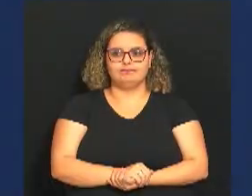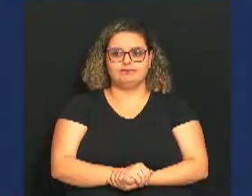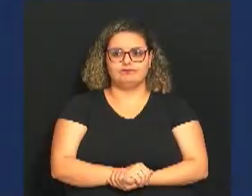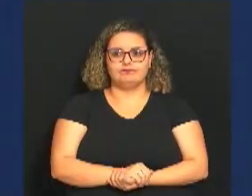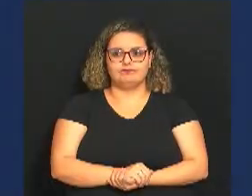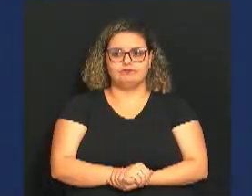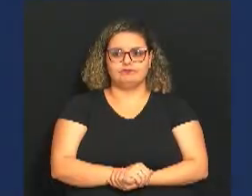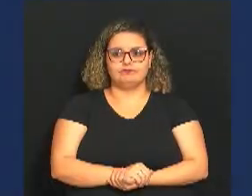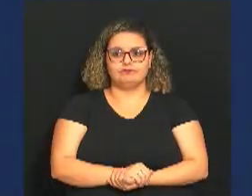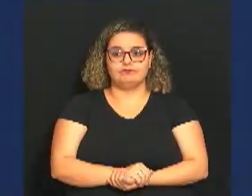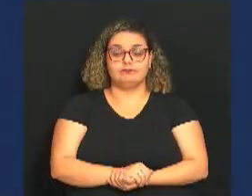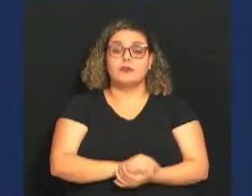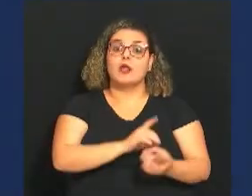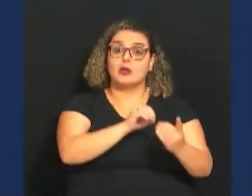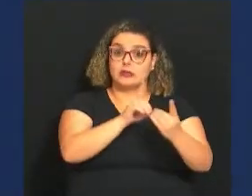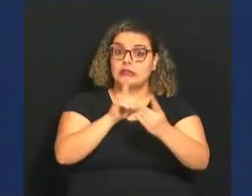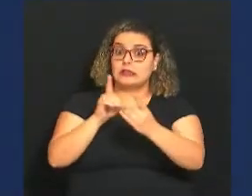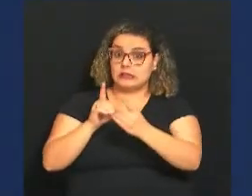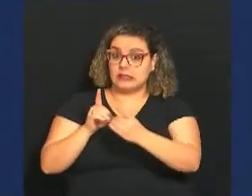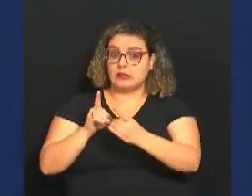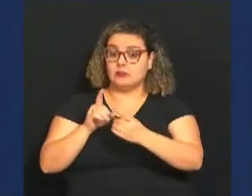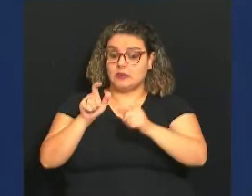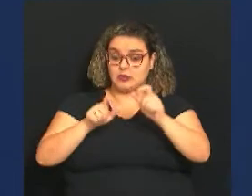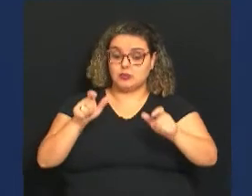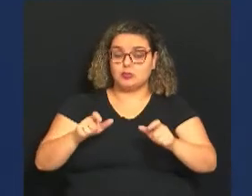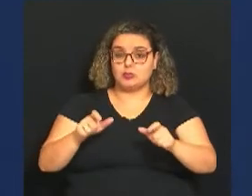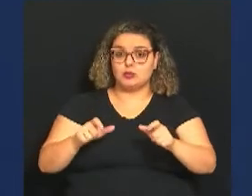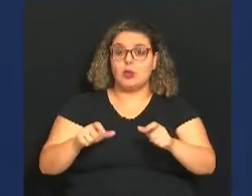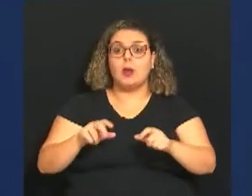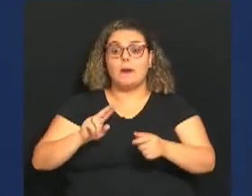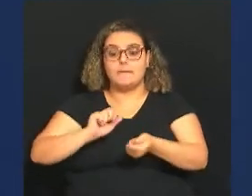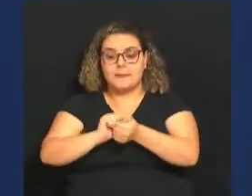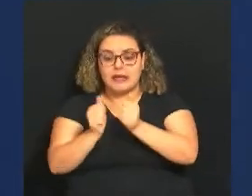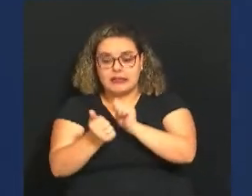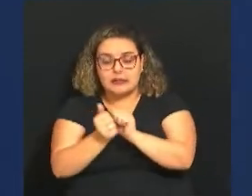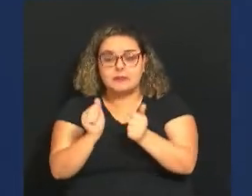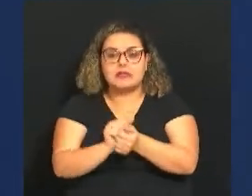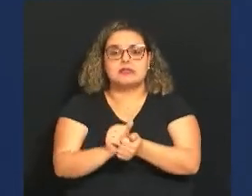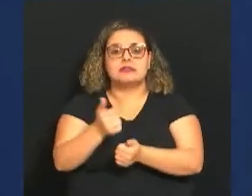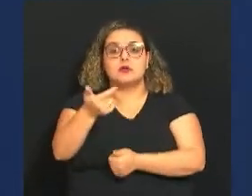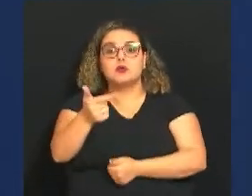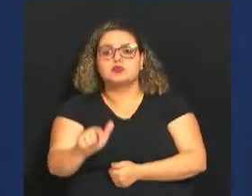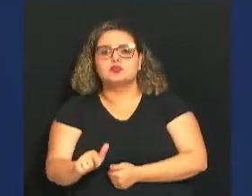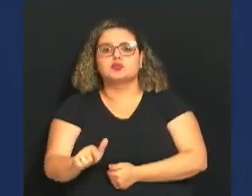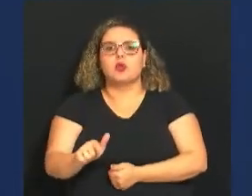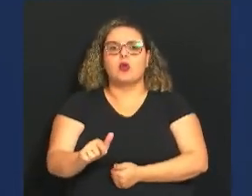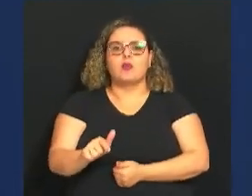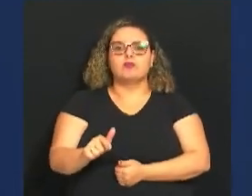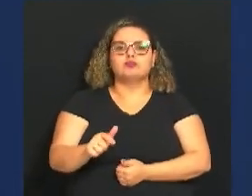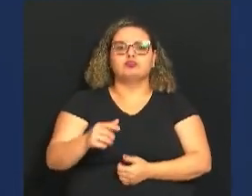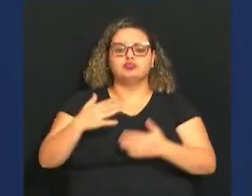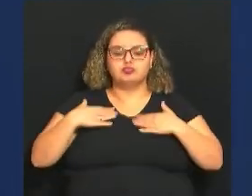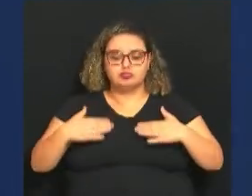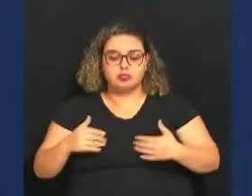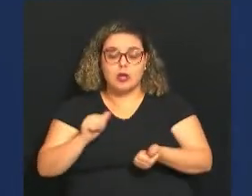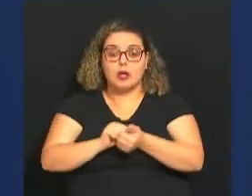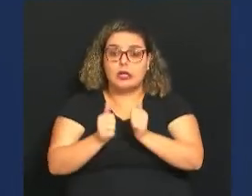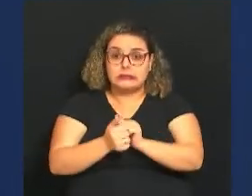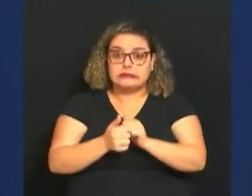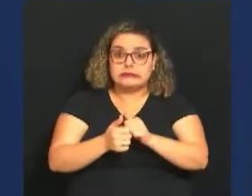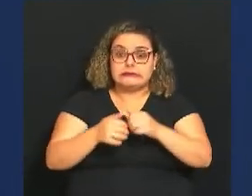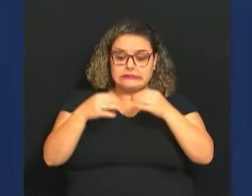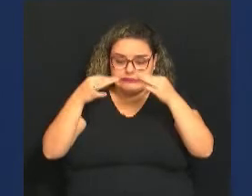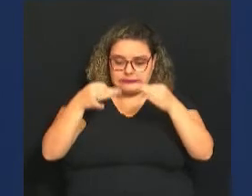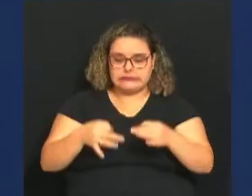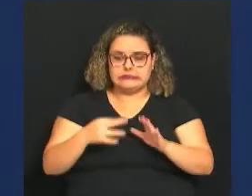Atender pacientes para prevenção, habilitação, reabilitação, utilizando protocolos e procedimentos específicos